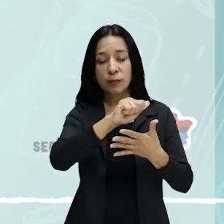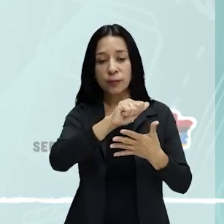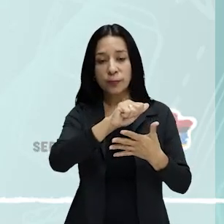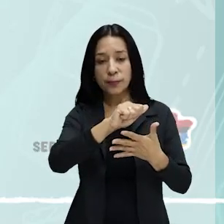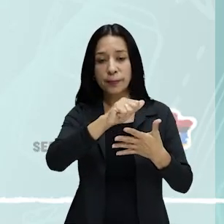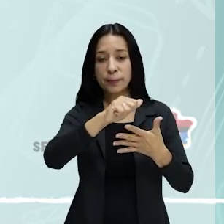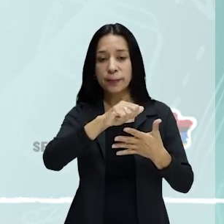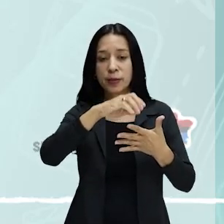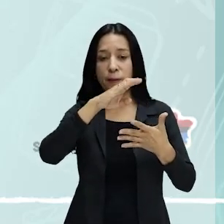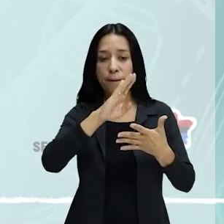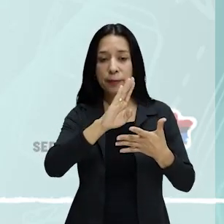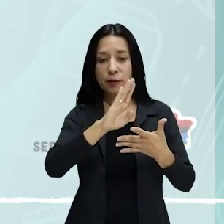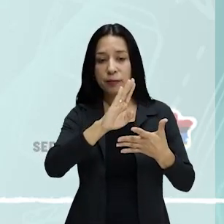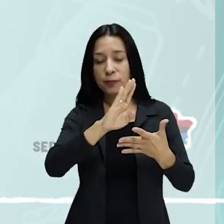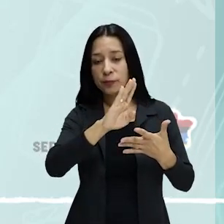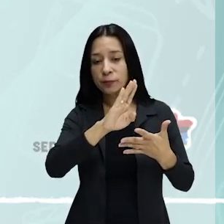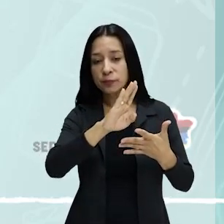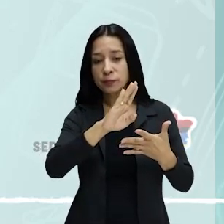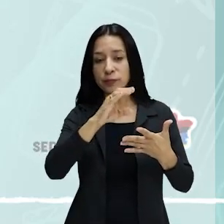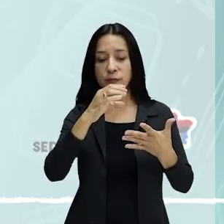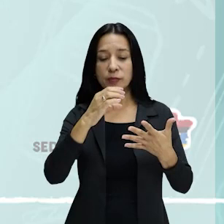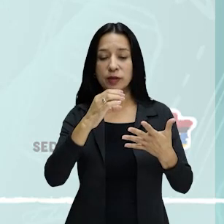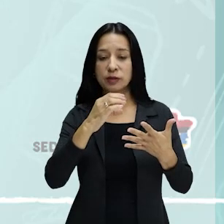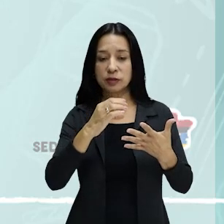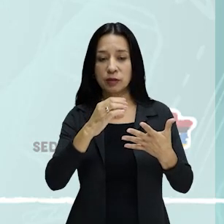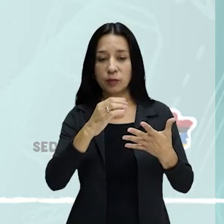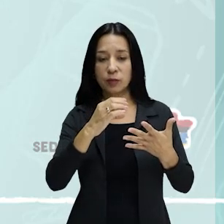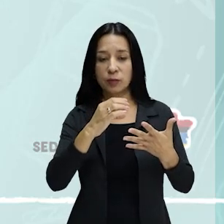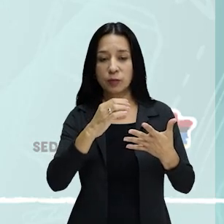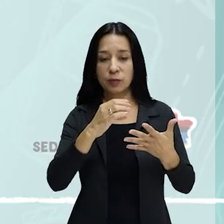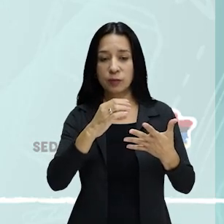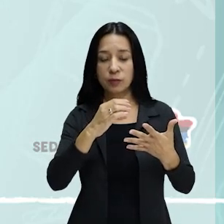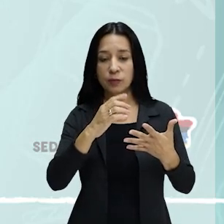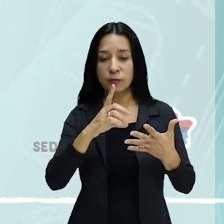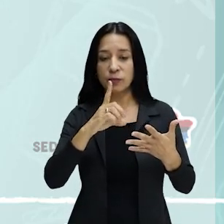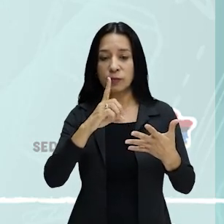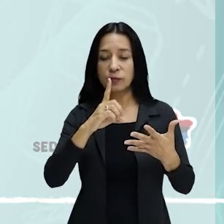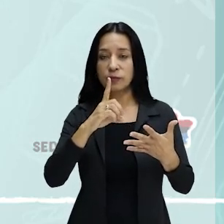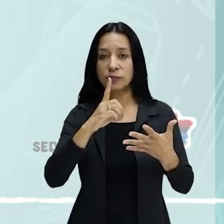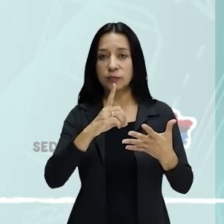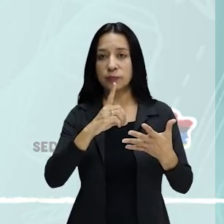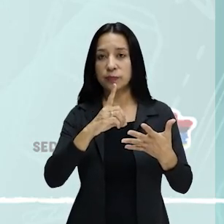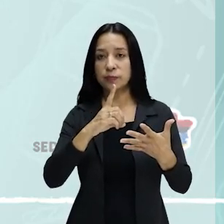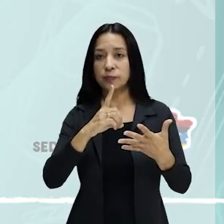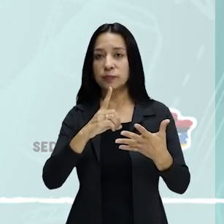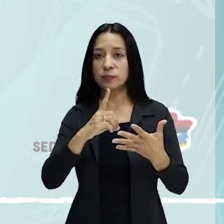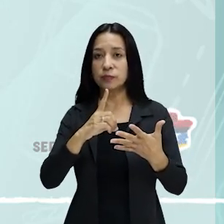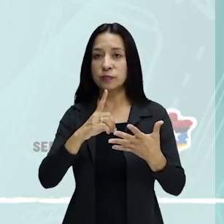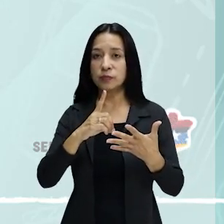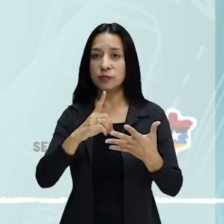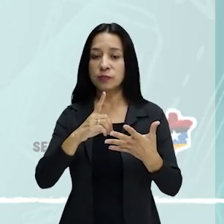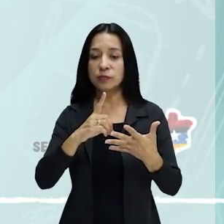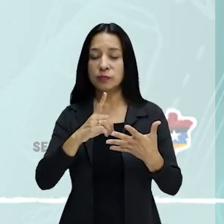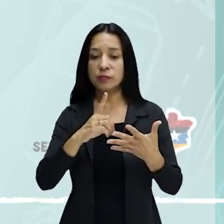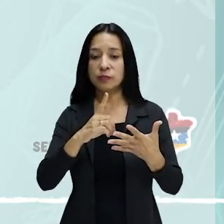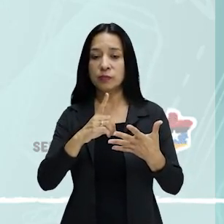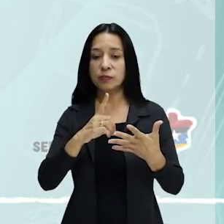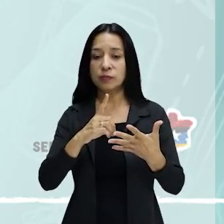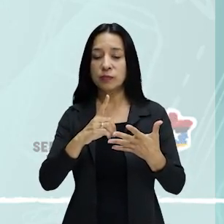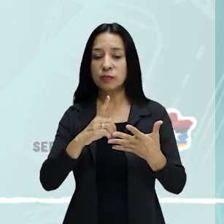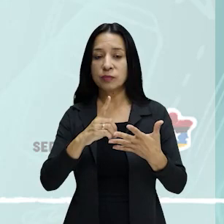ao jantar, ainda que chegue tarde. Marcelo prometeu chegar no horário combinado, porém chegou 2 horas